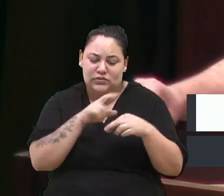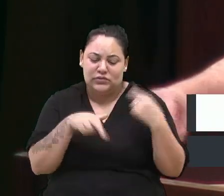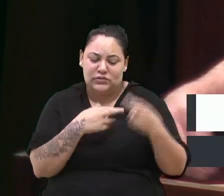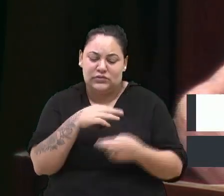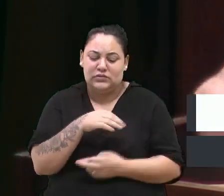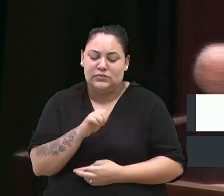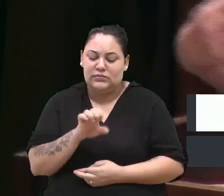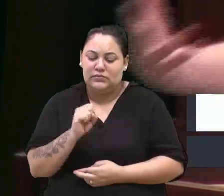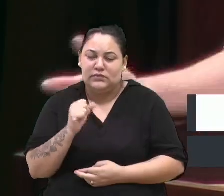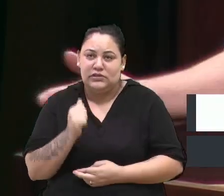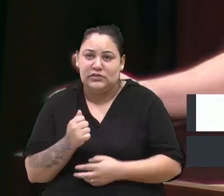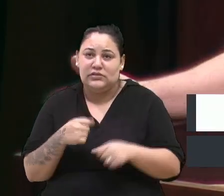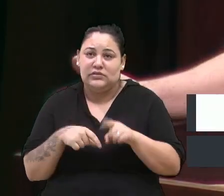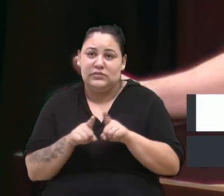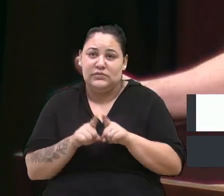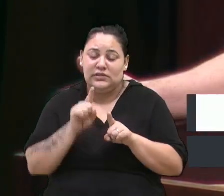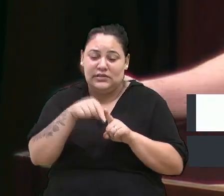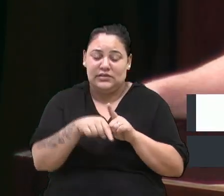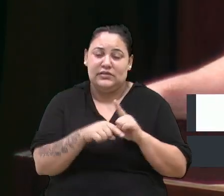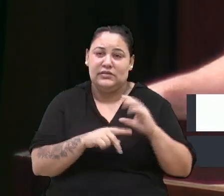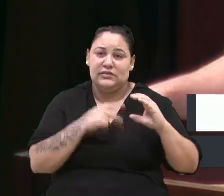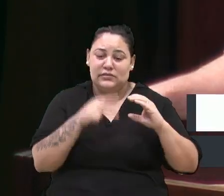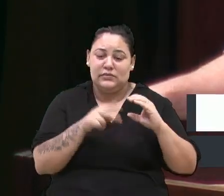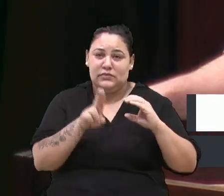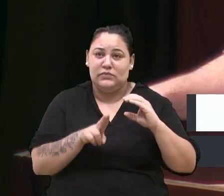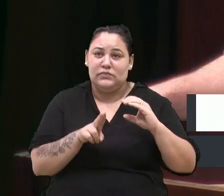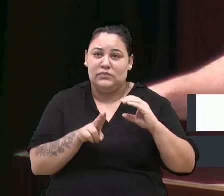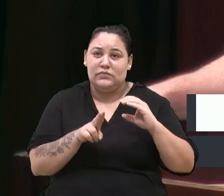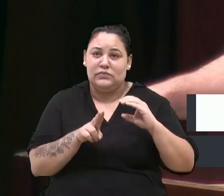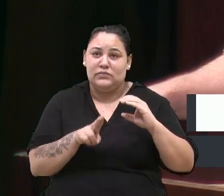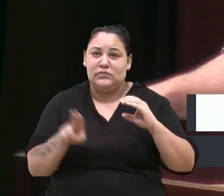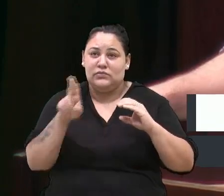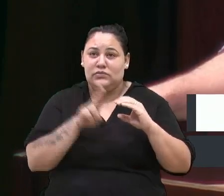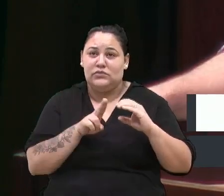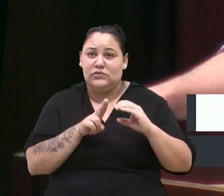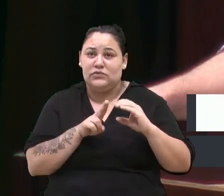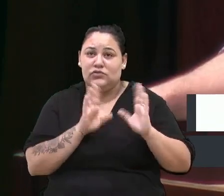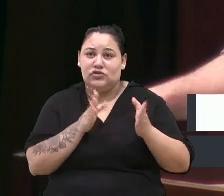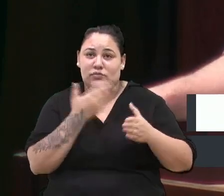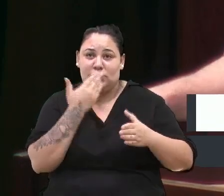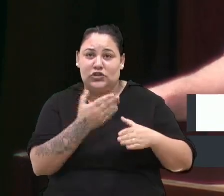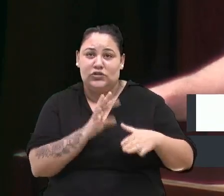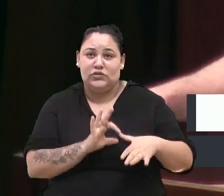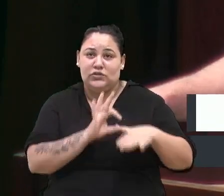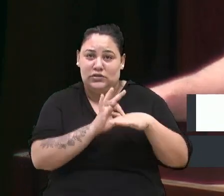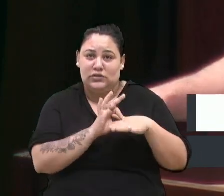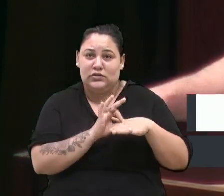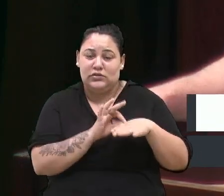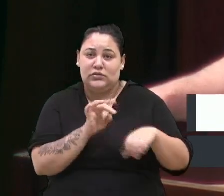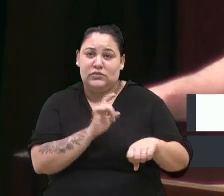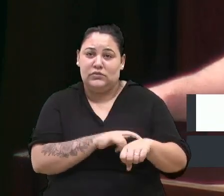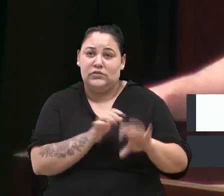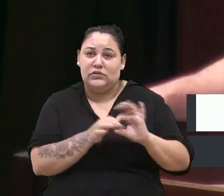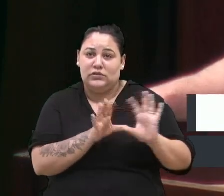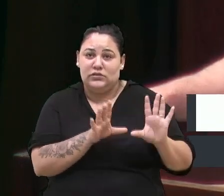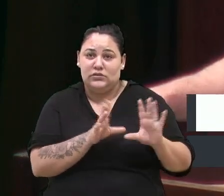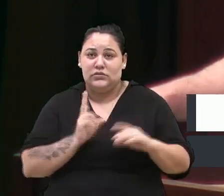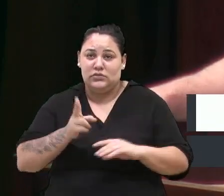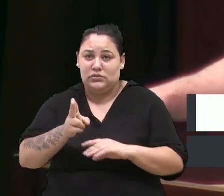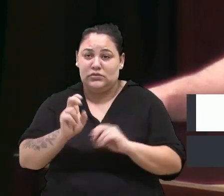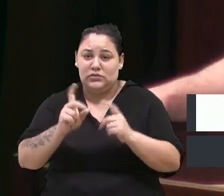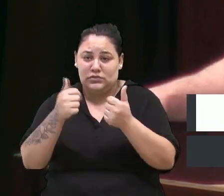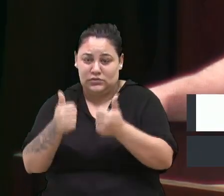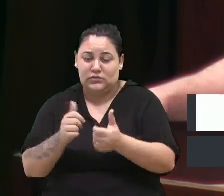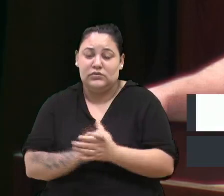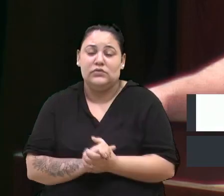enfim, aqui esta casa também se ocupando. É uma declaração de líder no momento oportuno, presidente. Segue a declaração do líder, Lucas